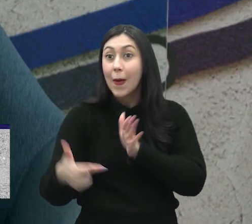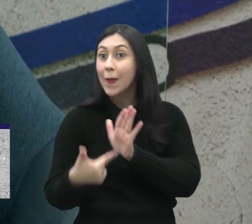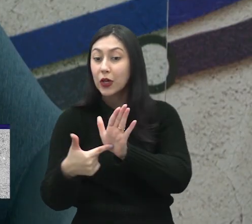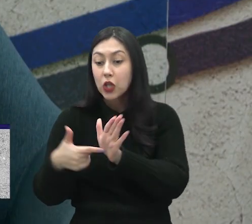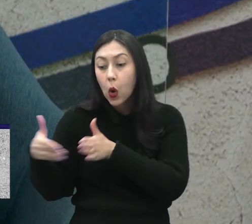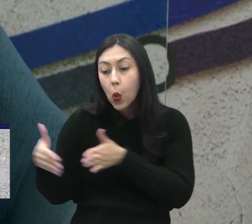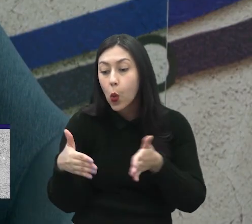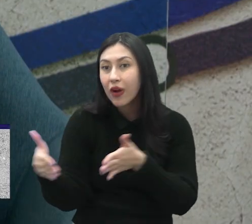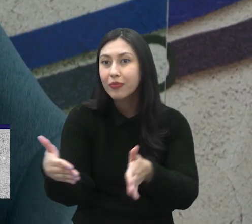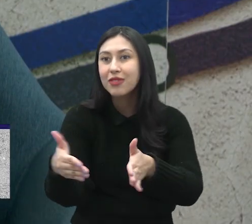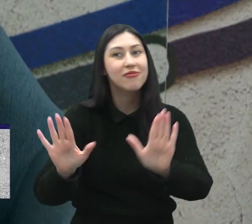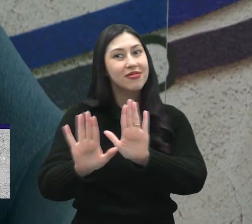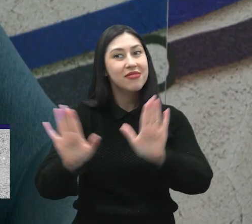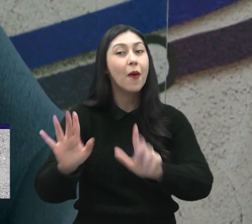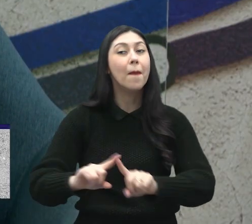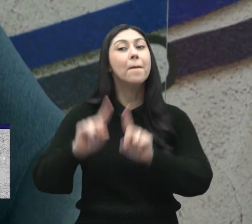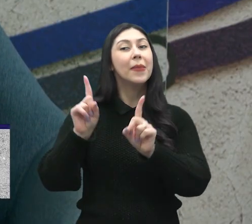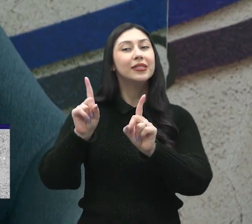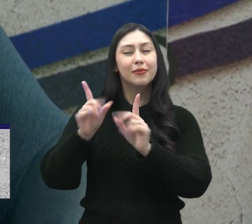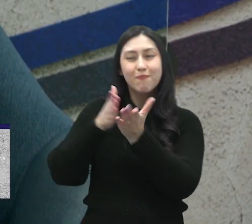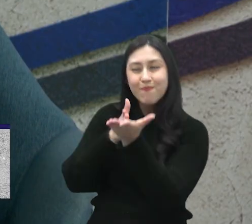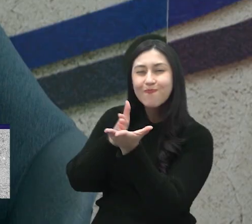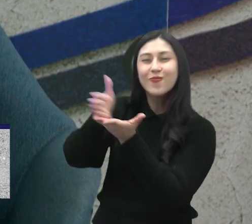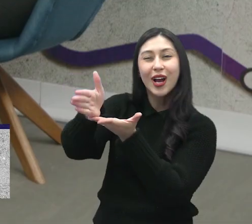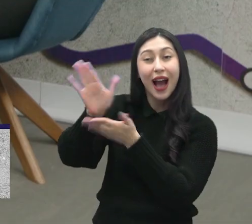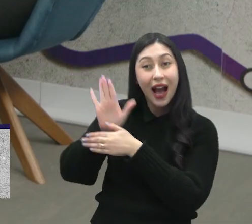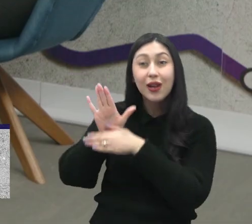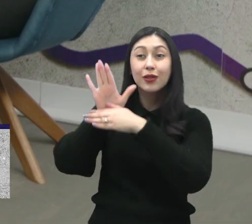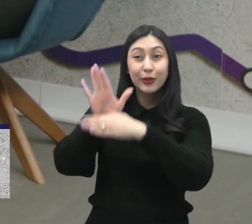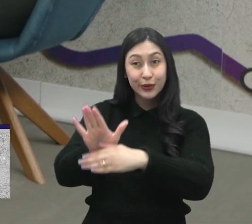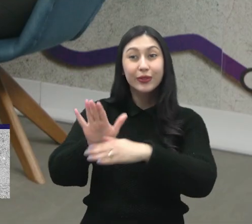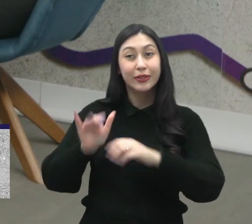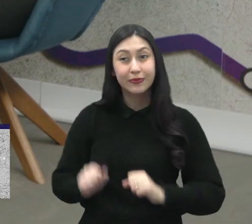exatamente a rota, mas ele te mostra a direção. E